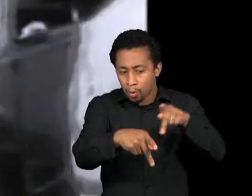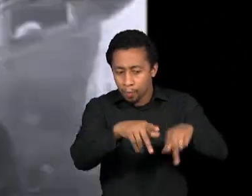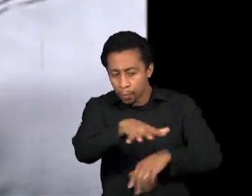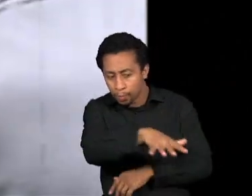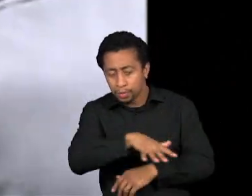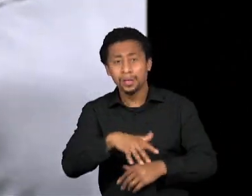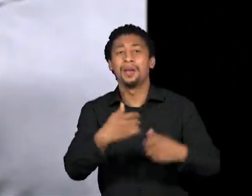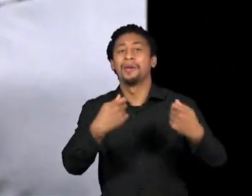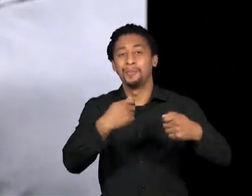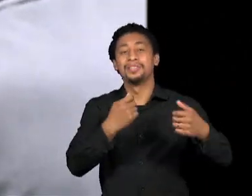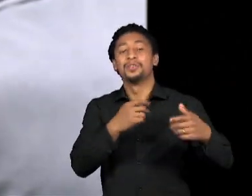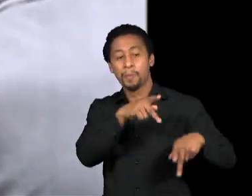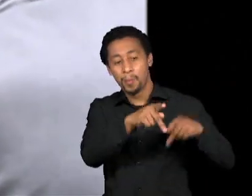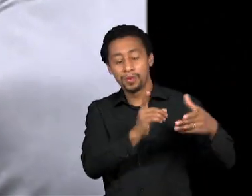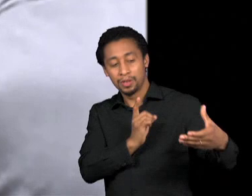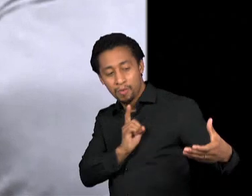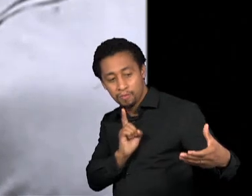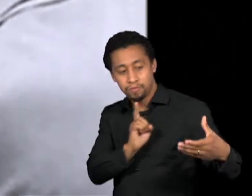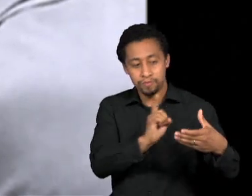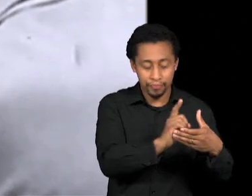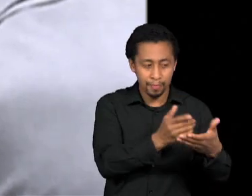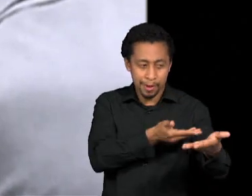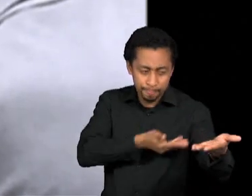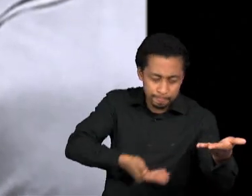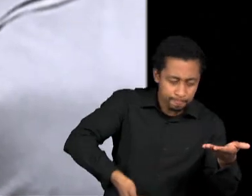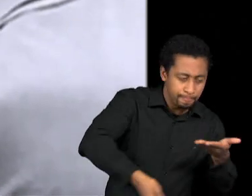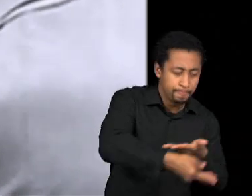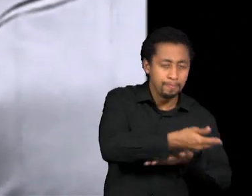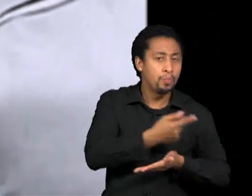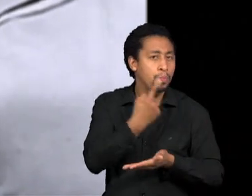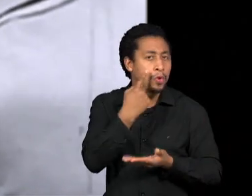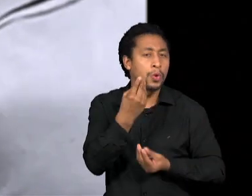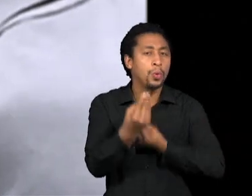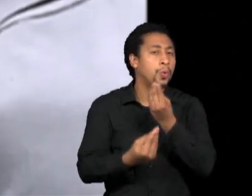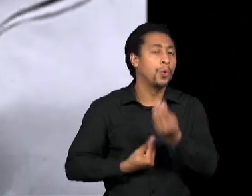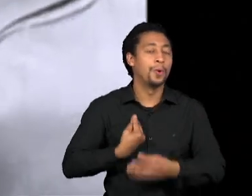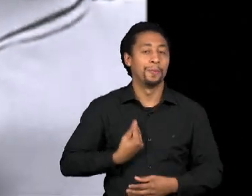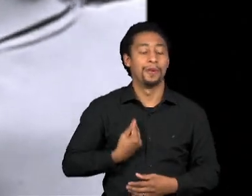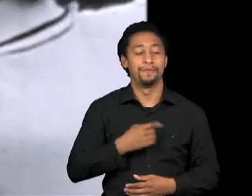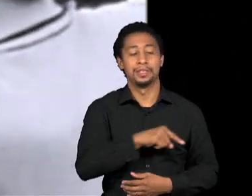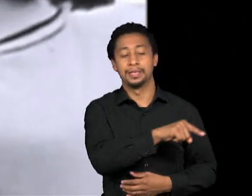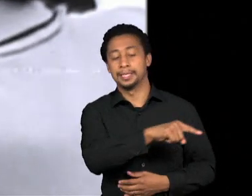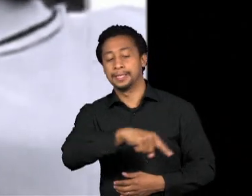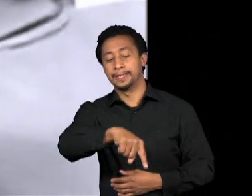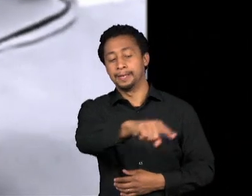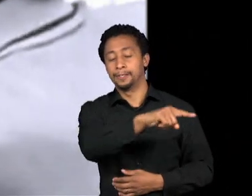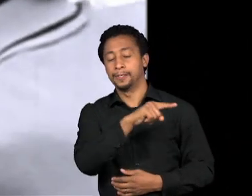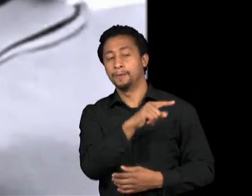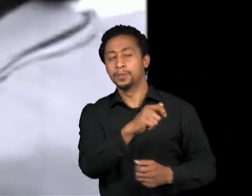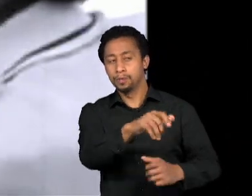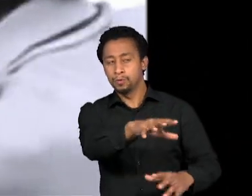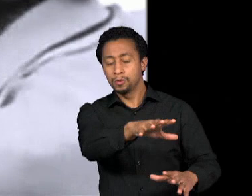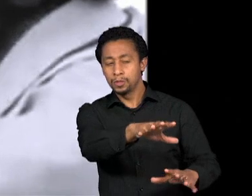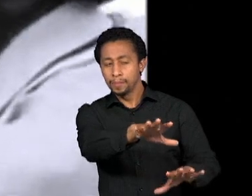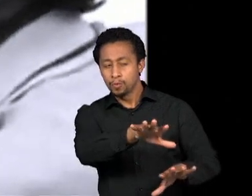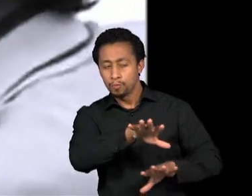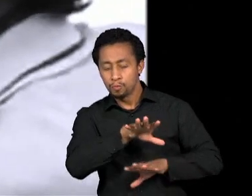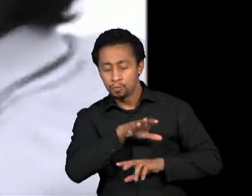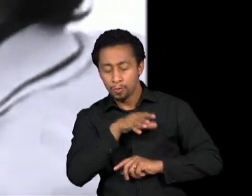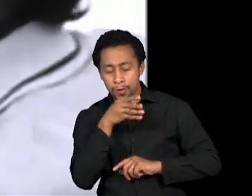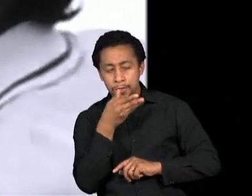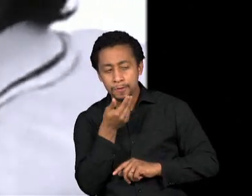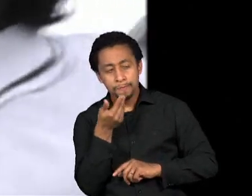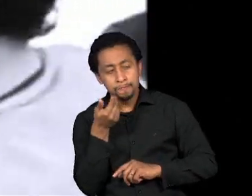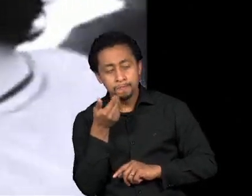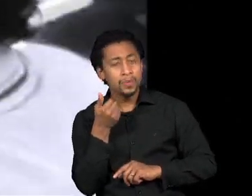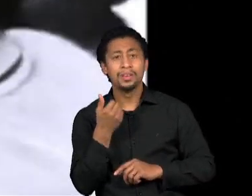que estão dentro daquela realidade e dependendo daquela realidade. E não posso chegar com o equipamento,